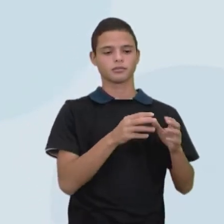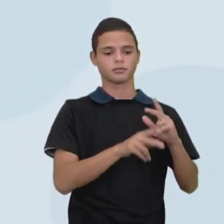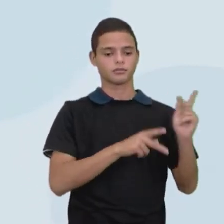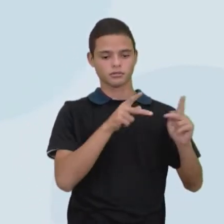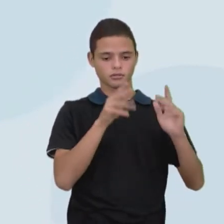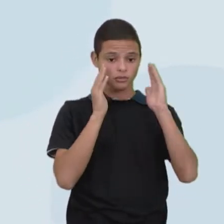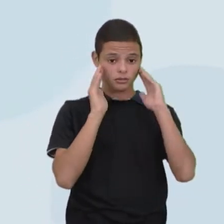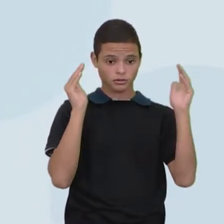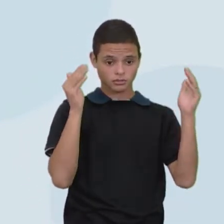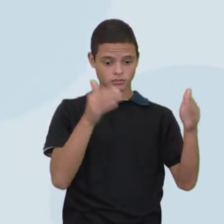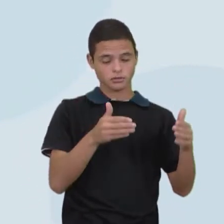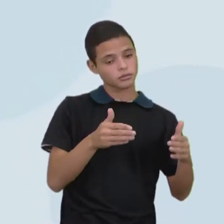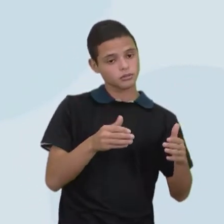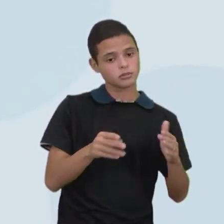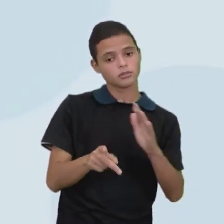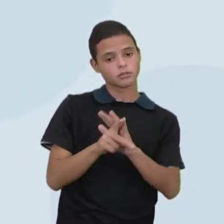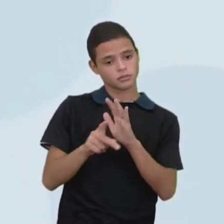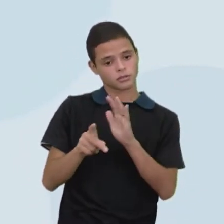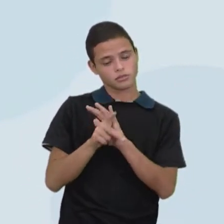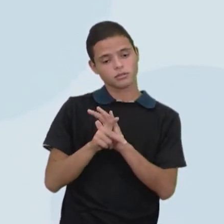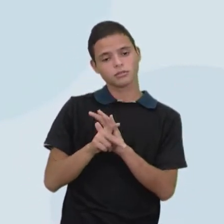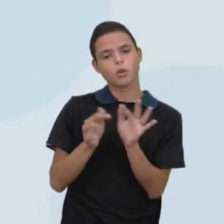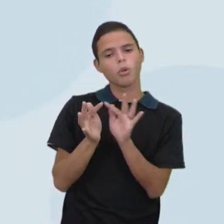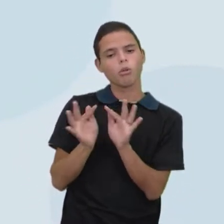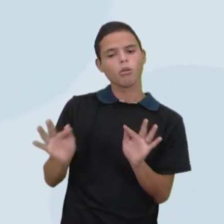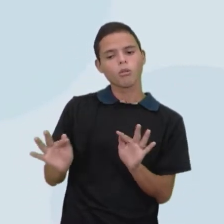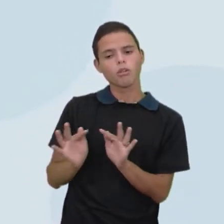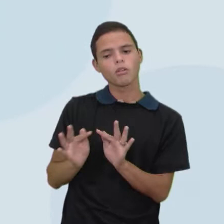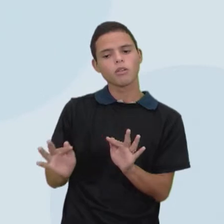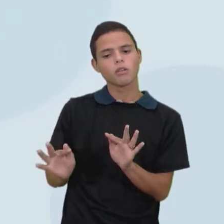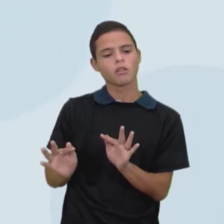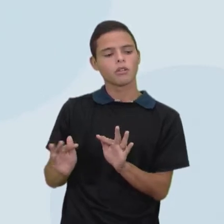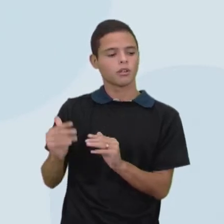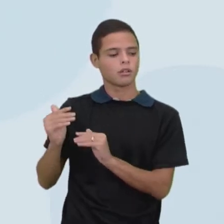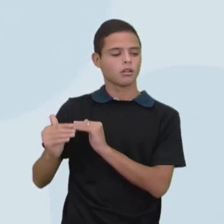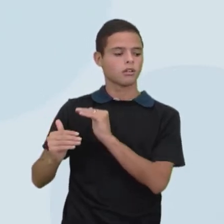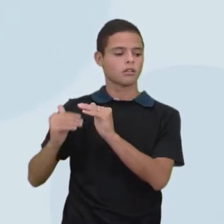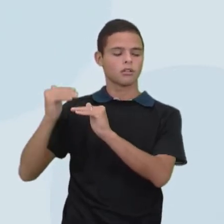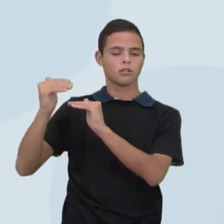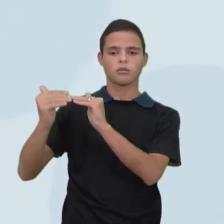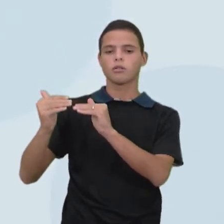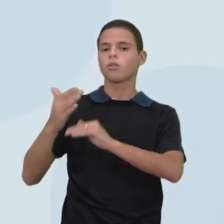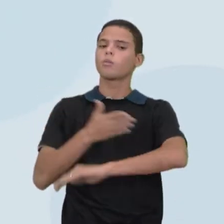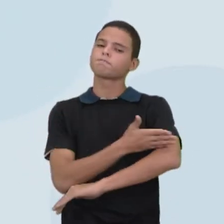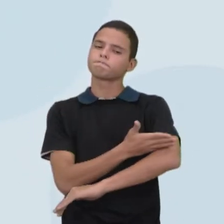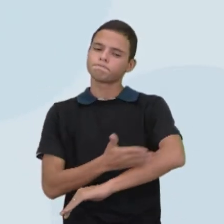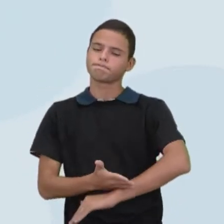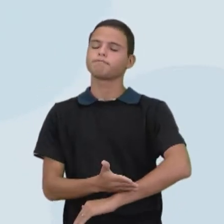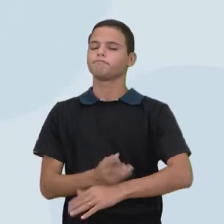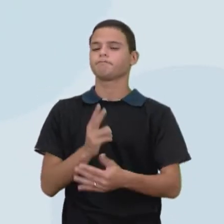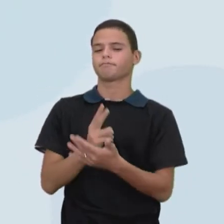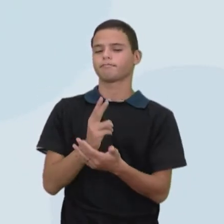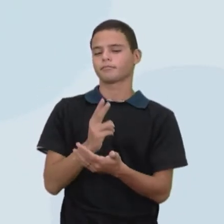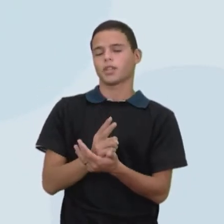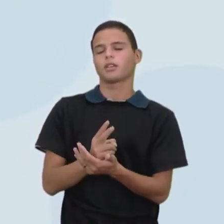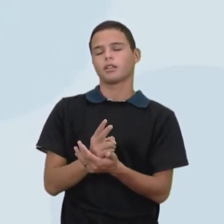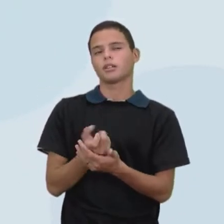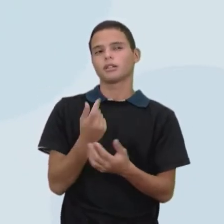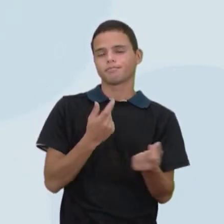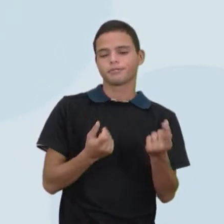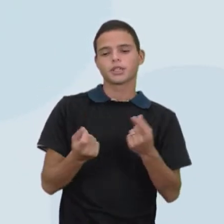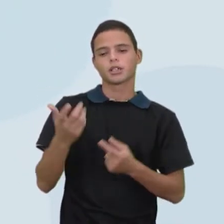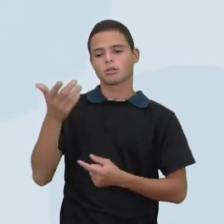Então, amostragem casual ou simples. É um processo mais comum e frequentemente utilizado.